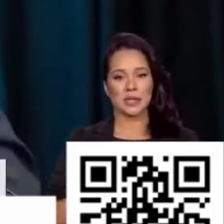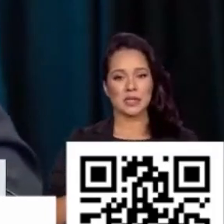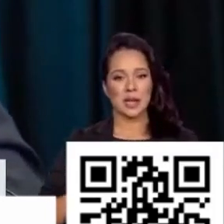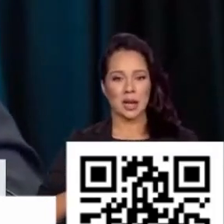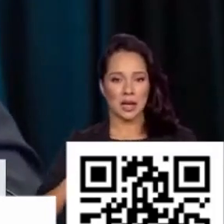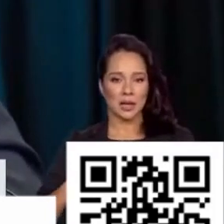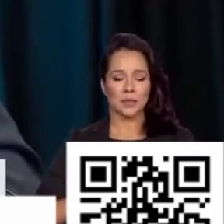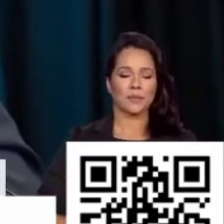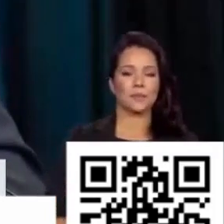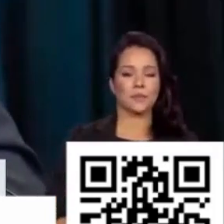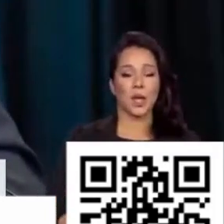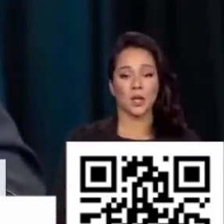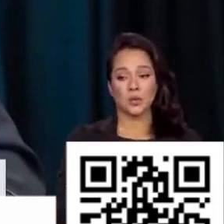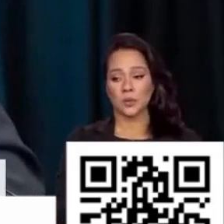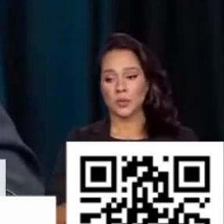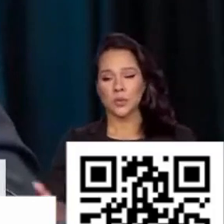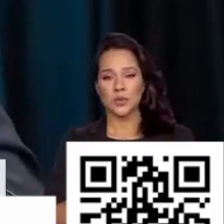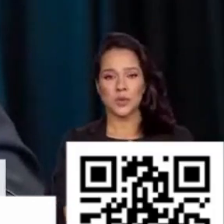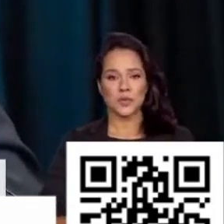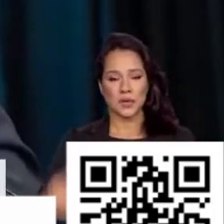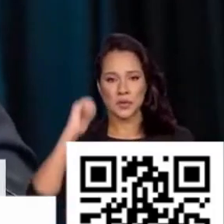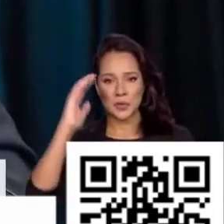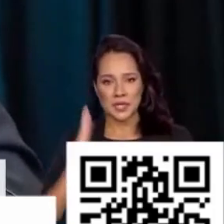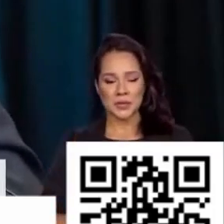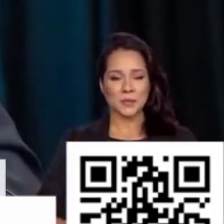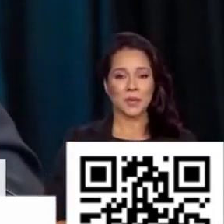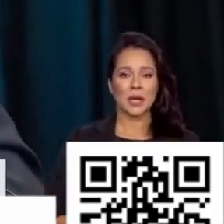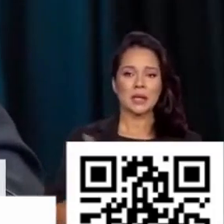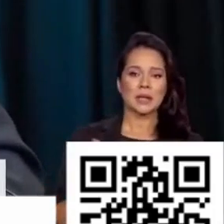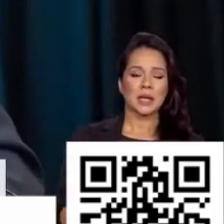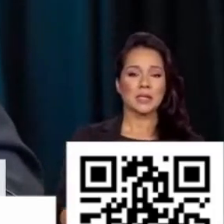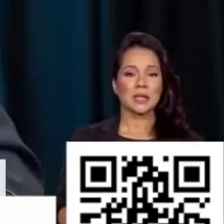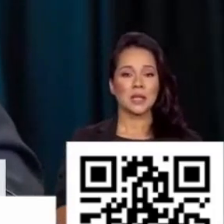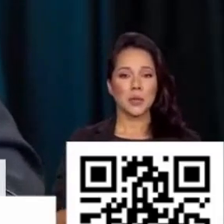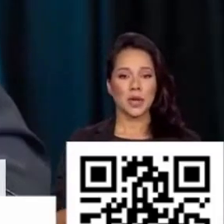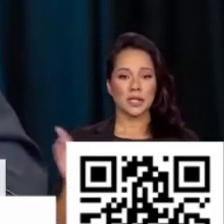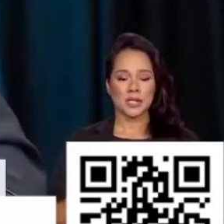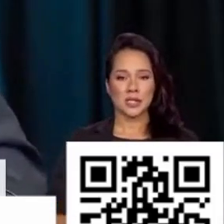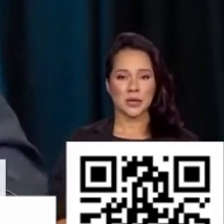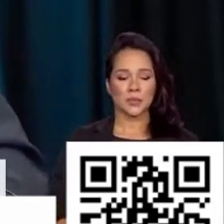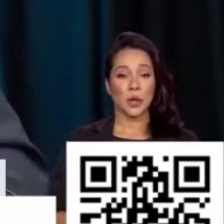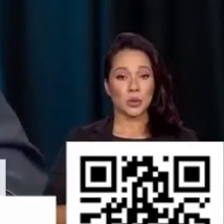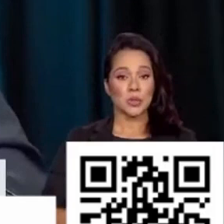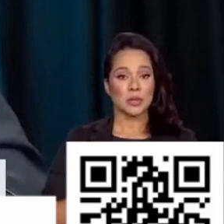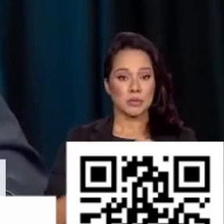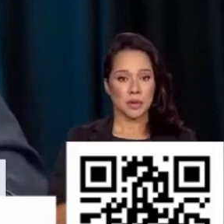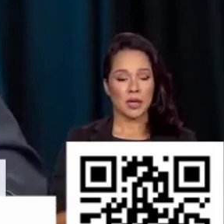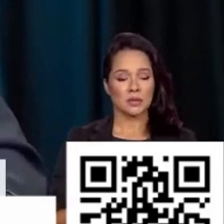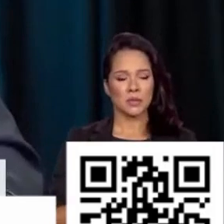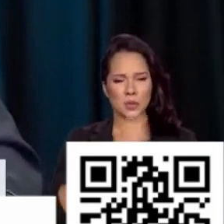é cristalino falou ontem né e sei lá que é criada 2011 Então